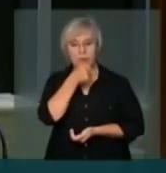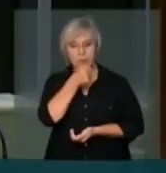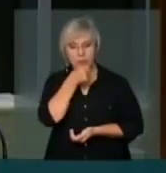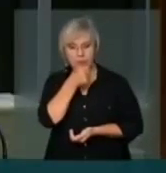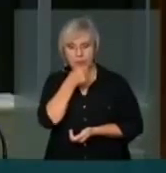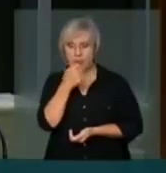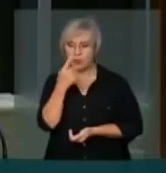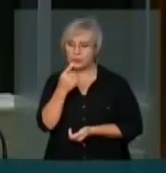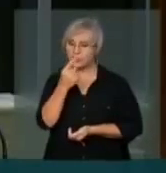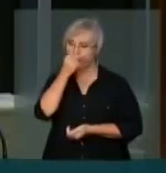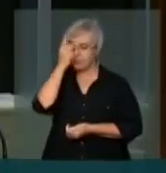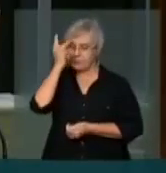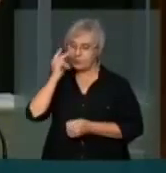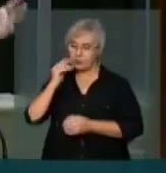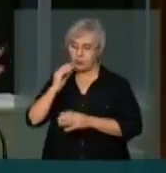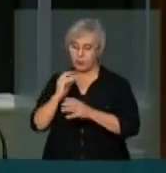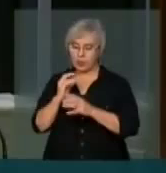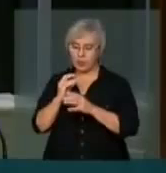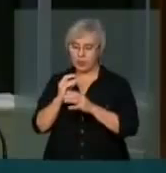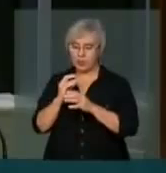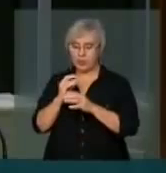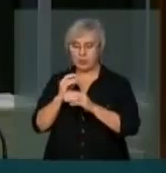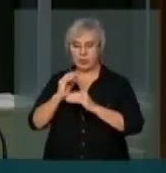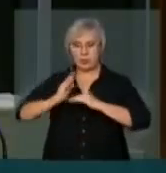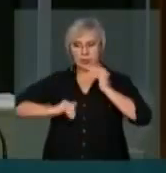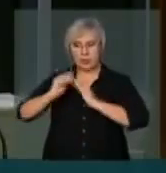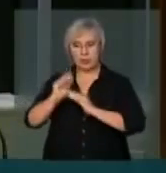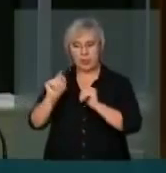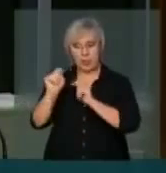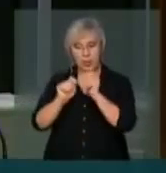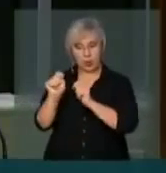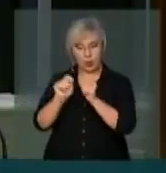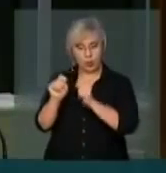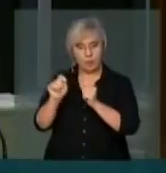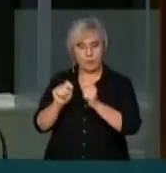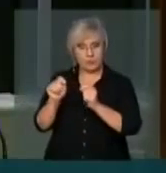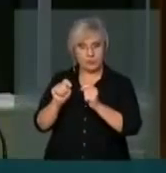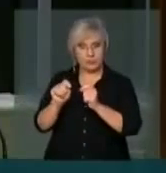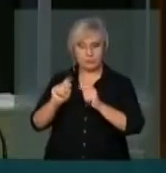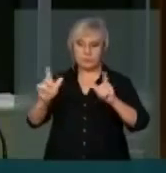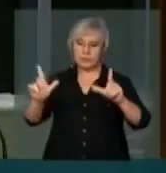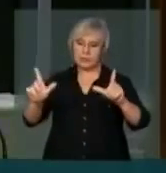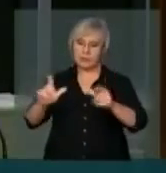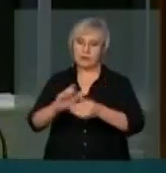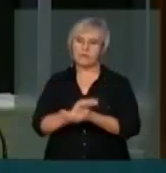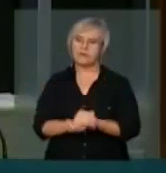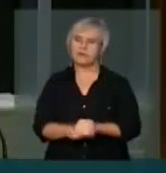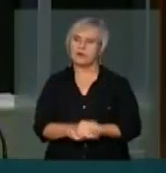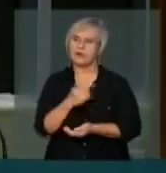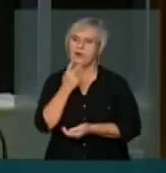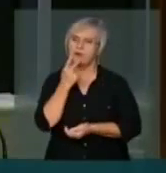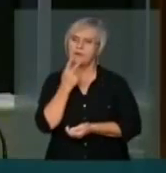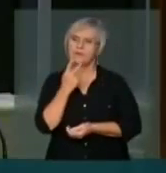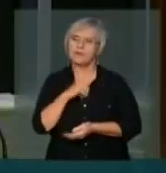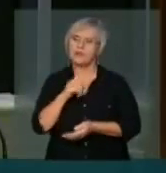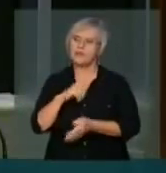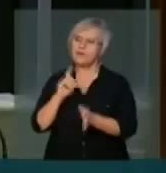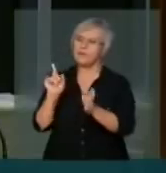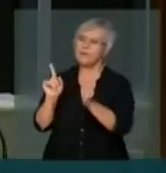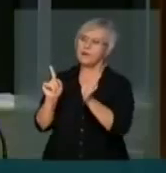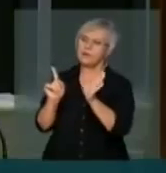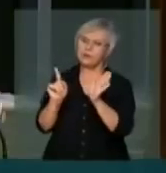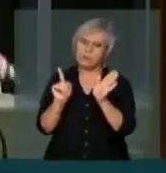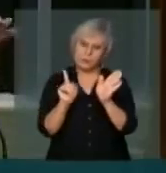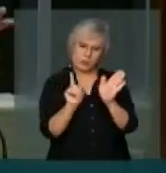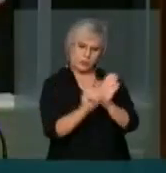um economista num dos canais de televisão. E ele falava, quando questionado